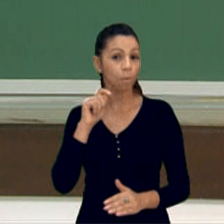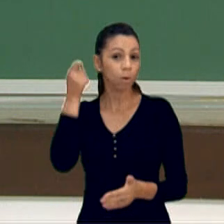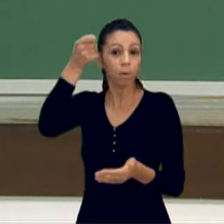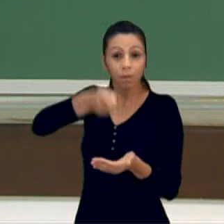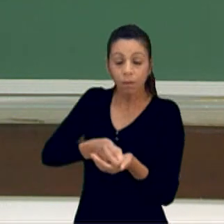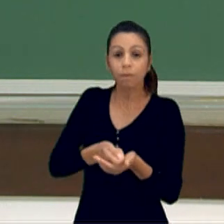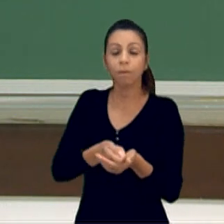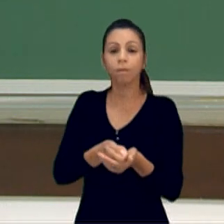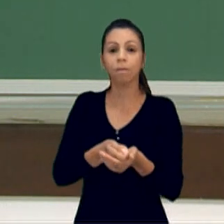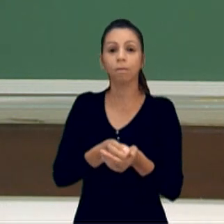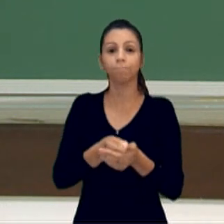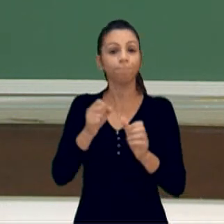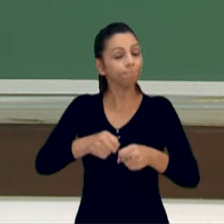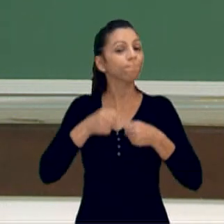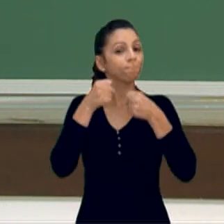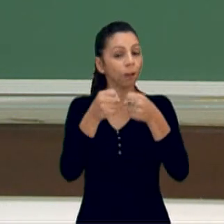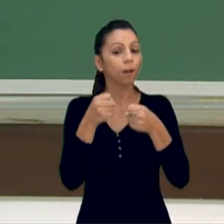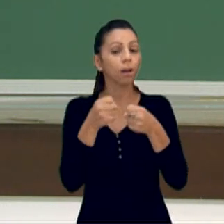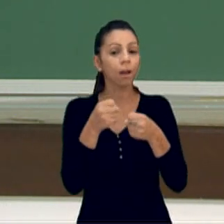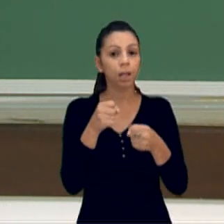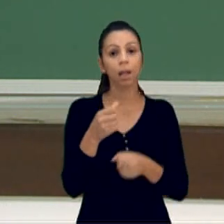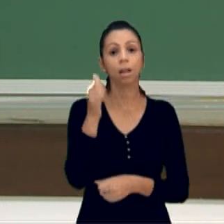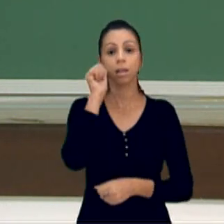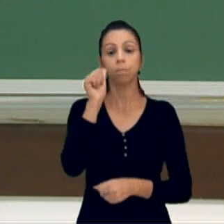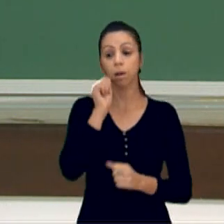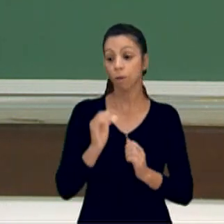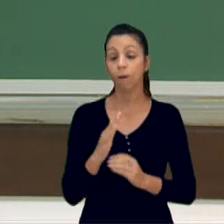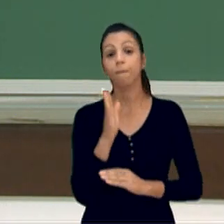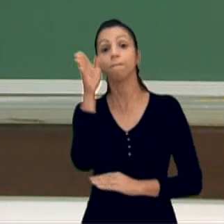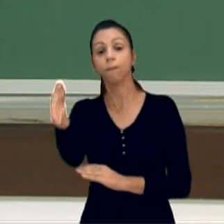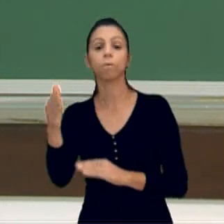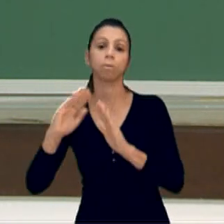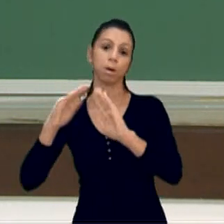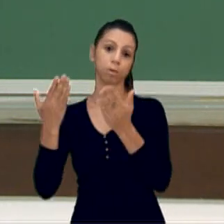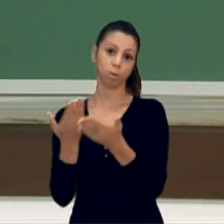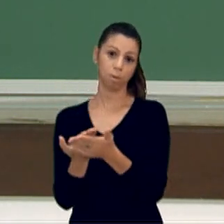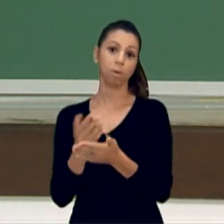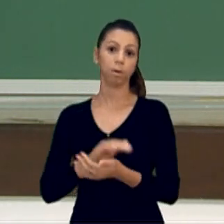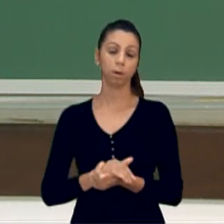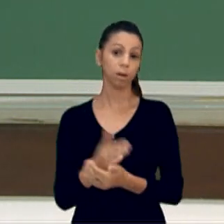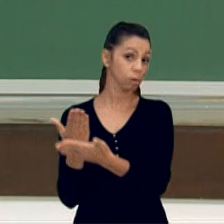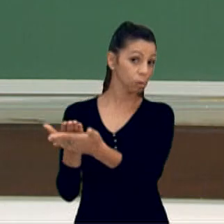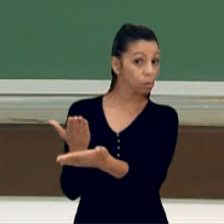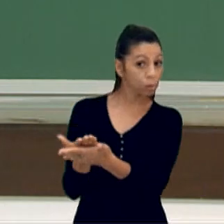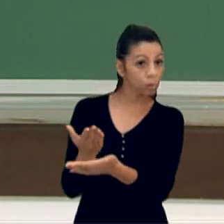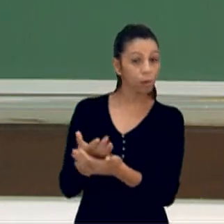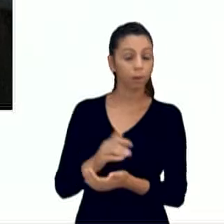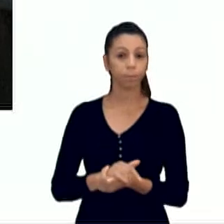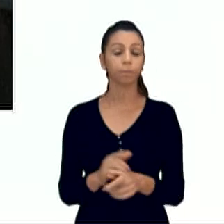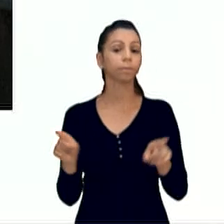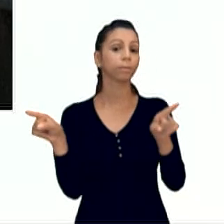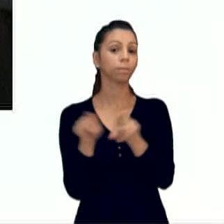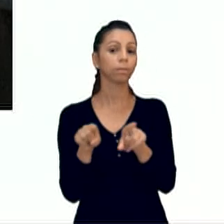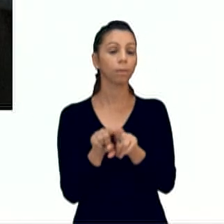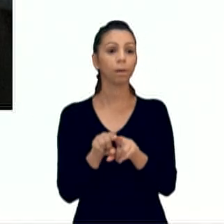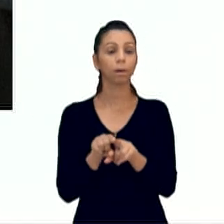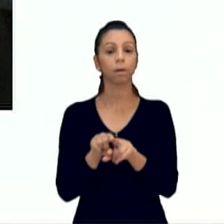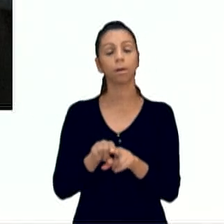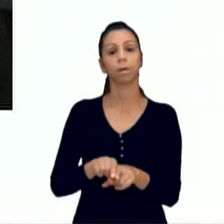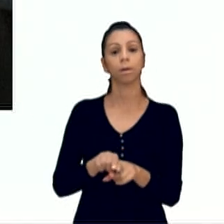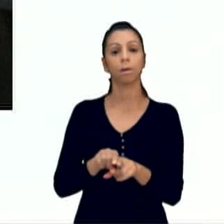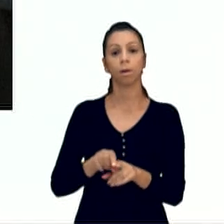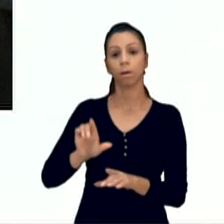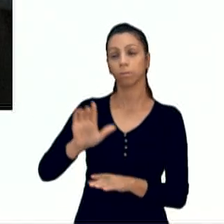até então, né, era vedado a ela o direito de estudar. Temos aqui também, ó, a